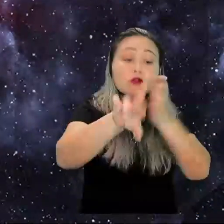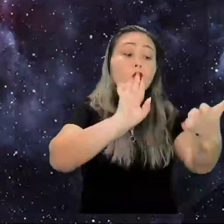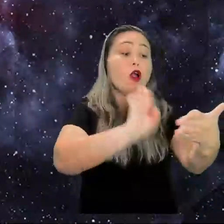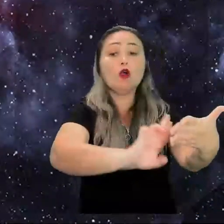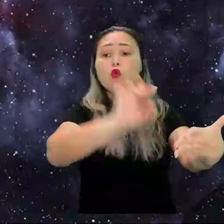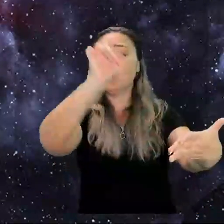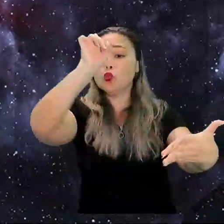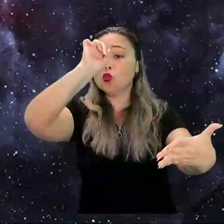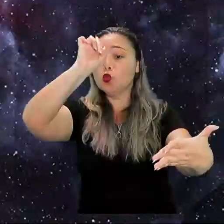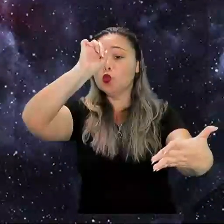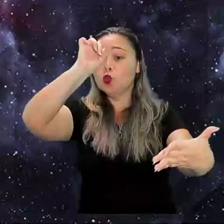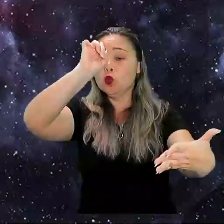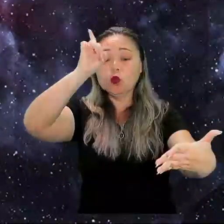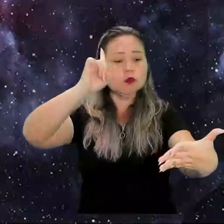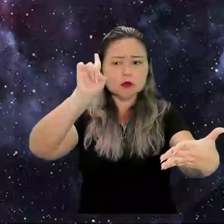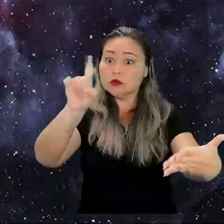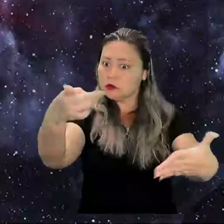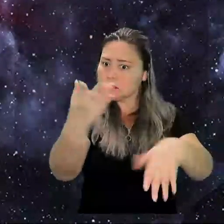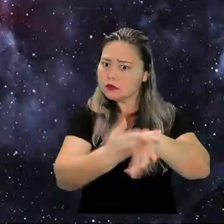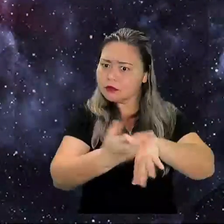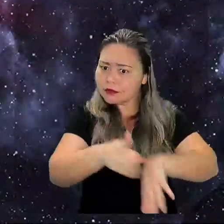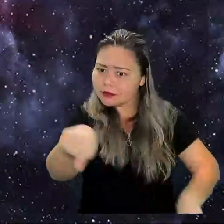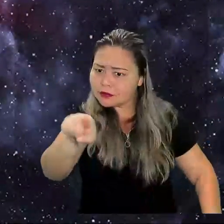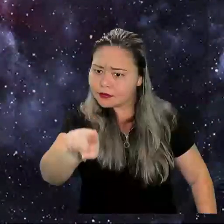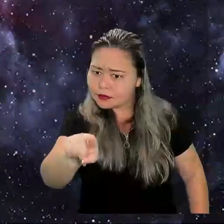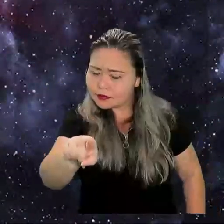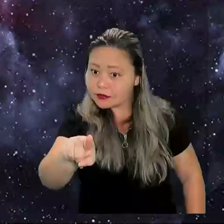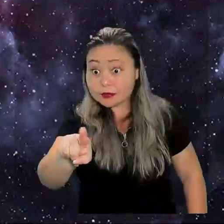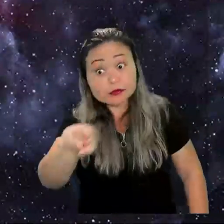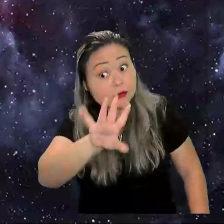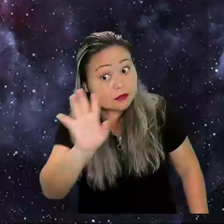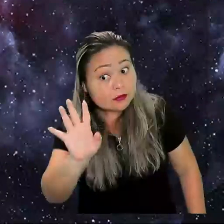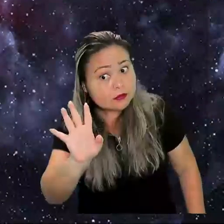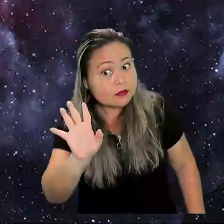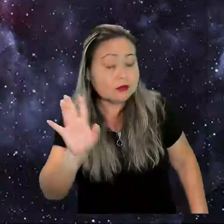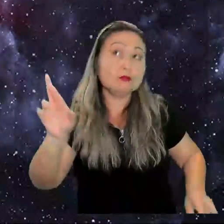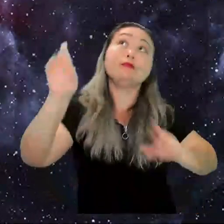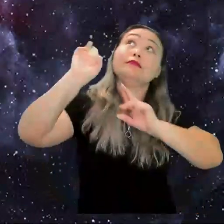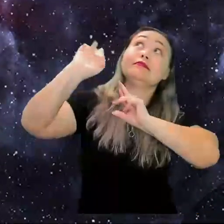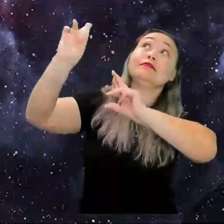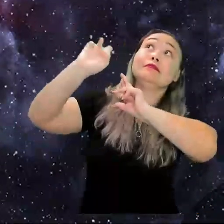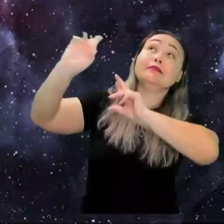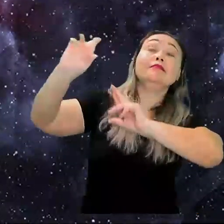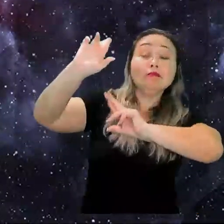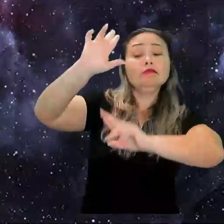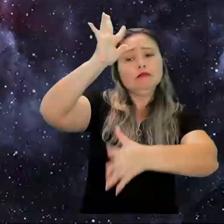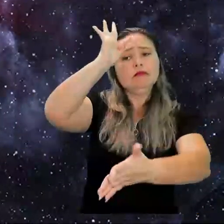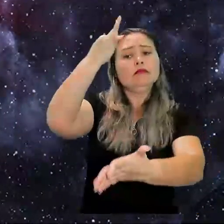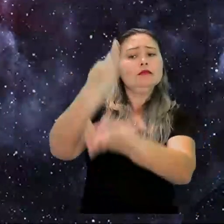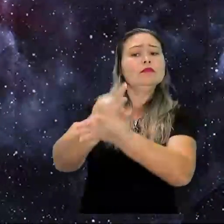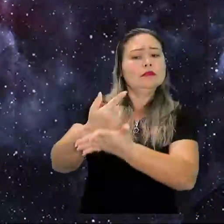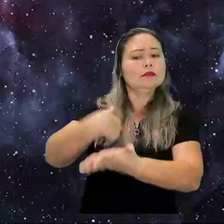dia. Será que a galera tá colocando isso em prática? Deus quiser. Eu tenho esperança também. Tenho fé.